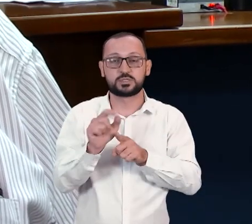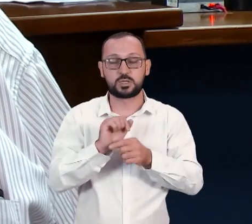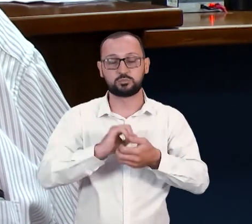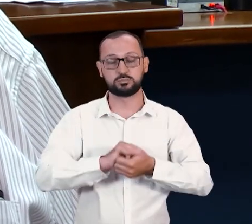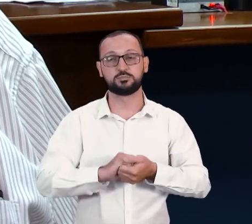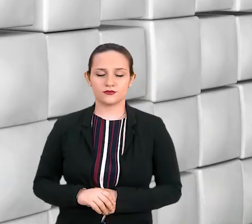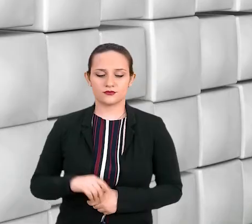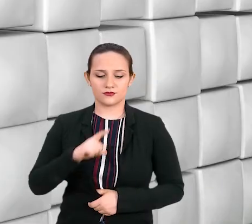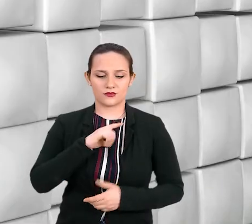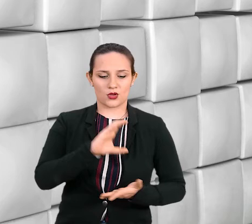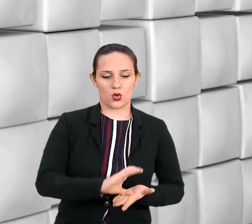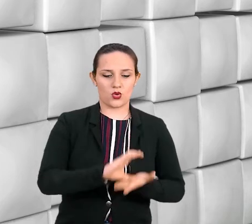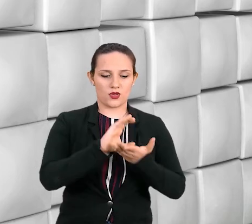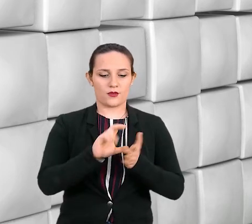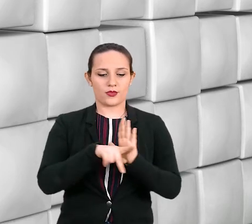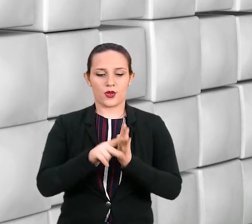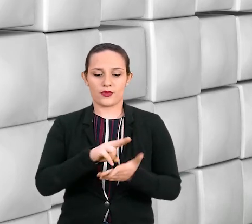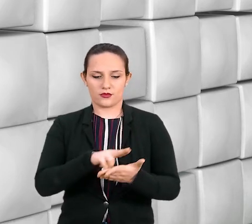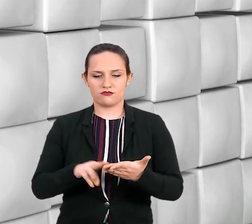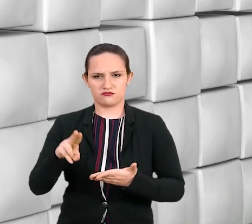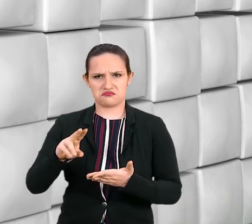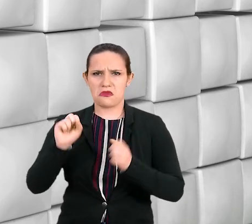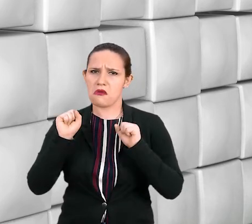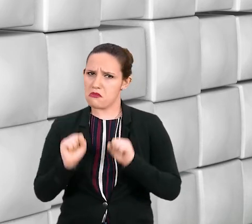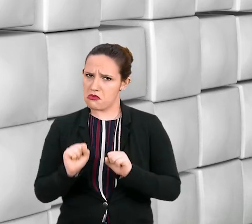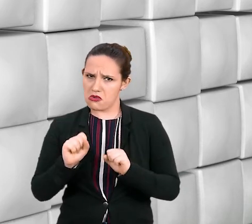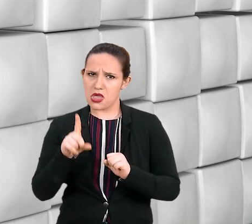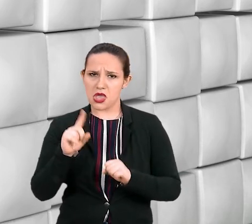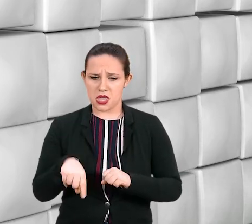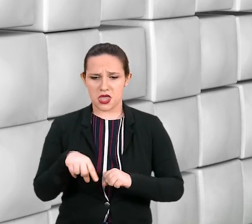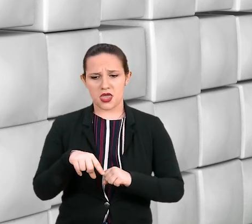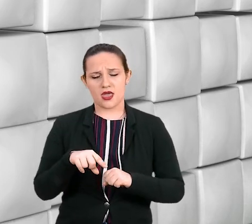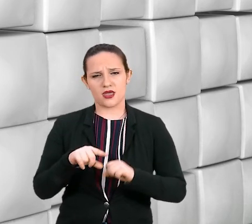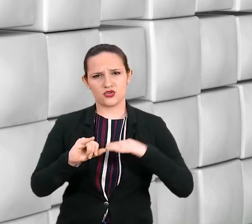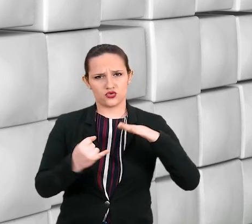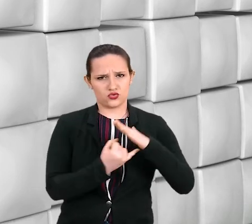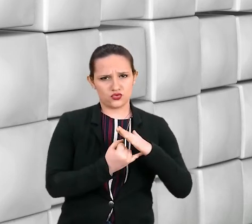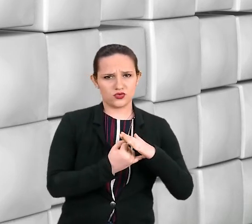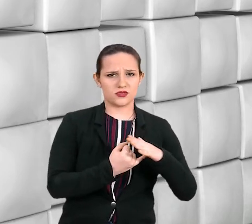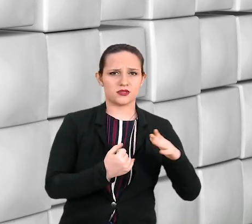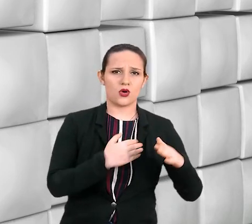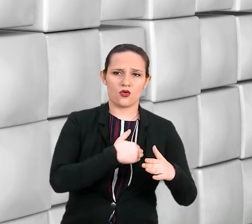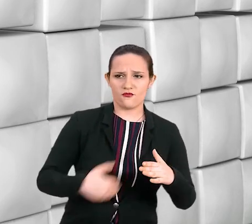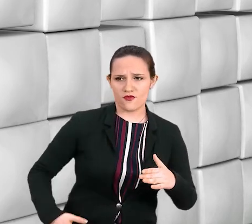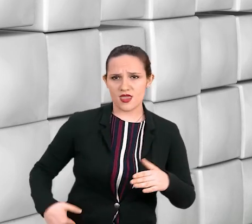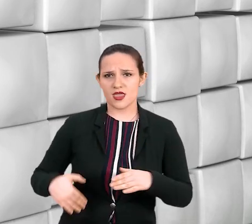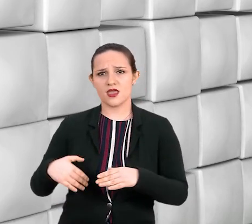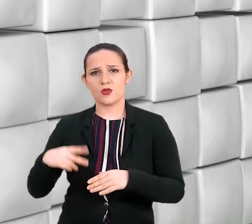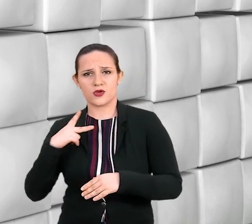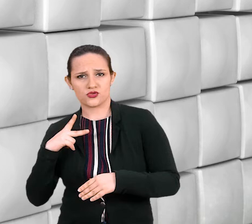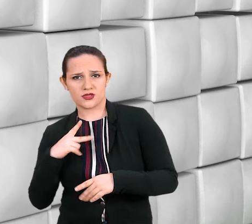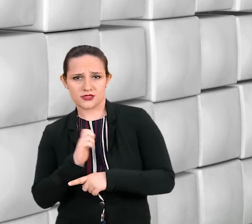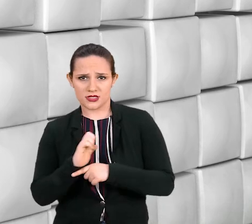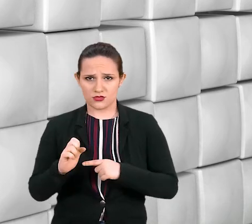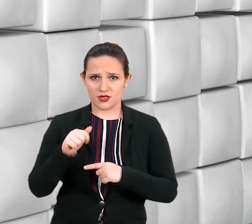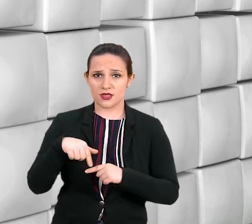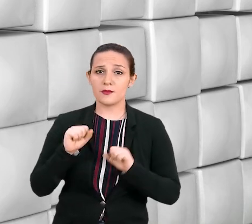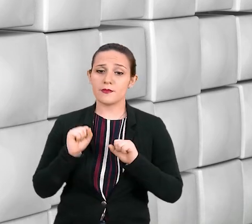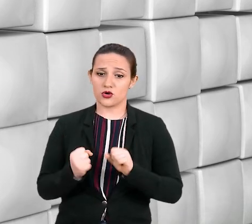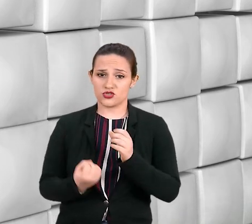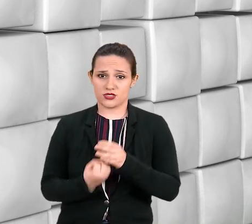Fiscal. Conselhos universitários, seja instituições públicas, estaduais, particulares, poderão